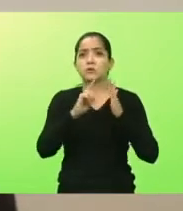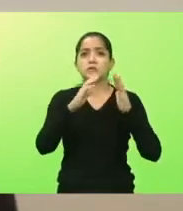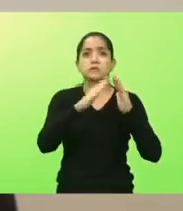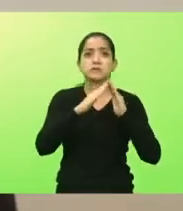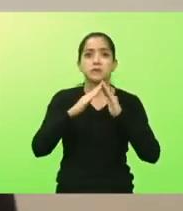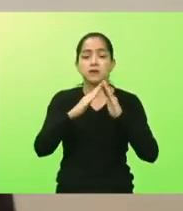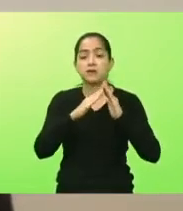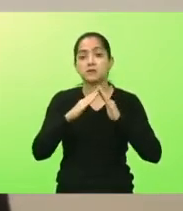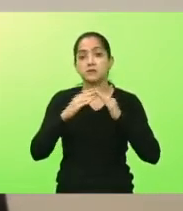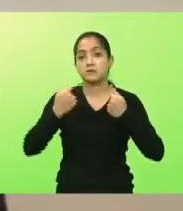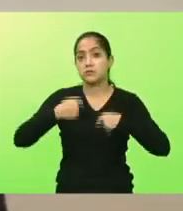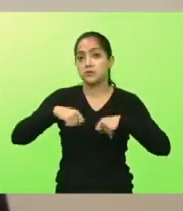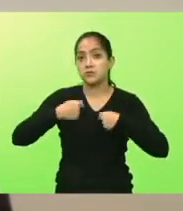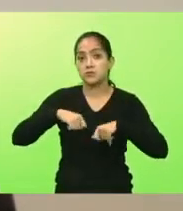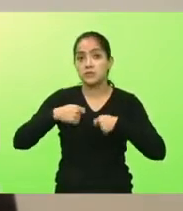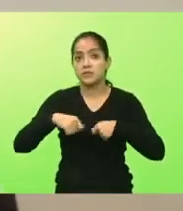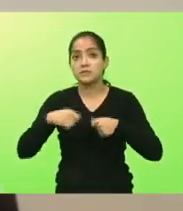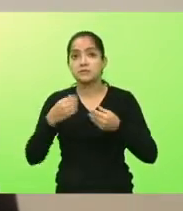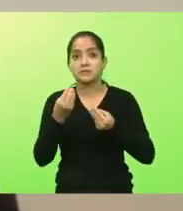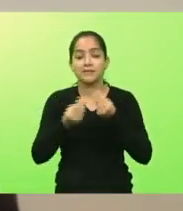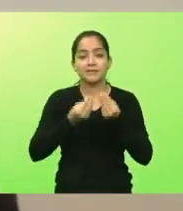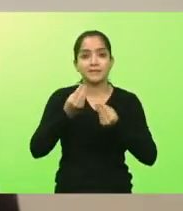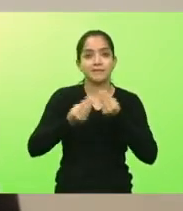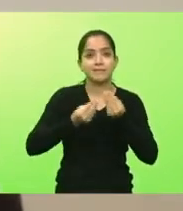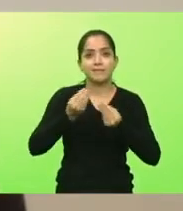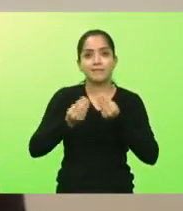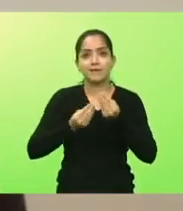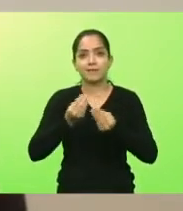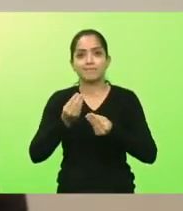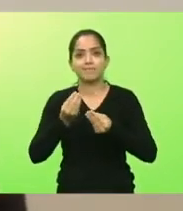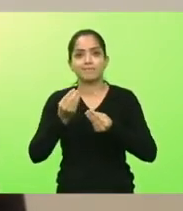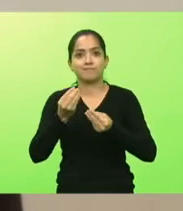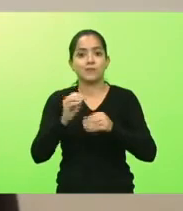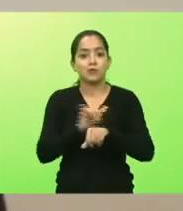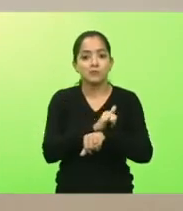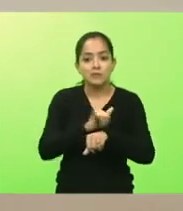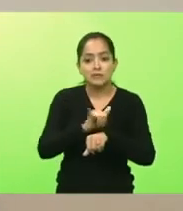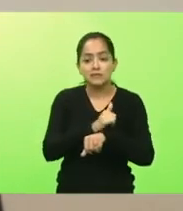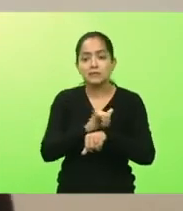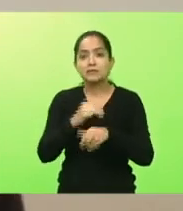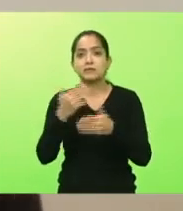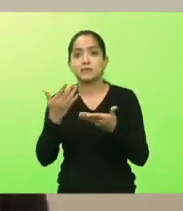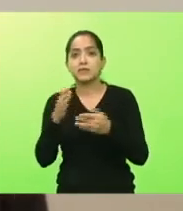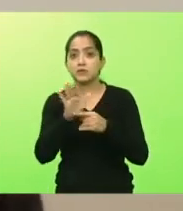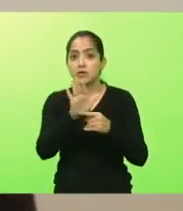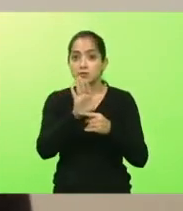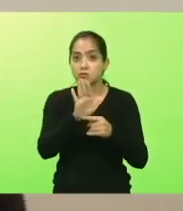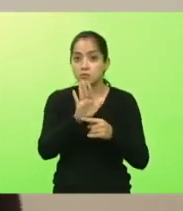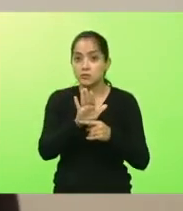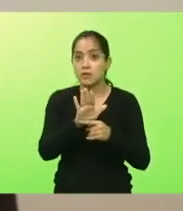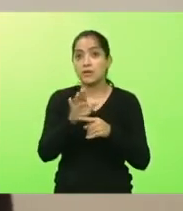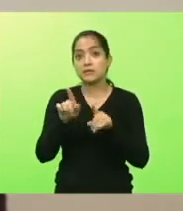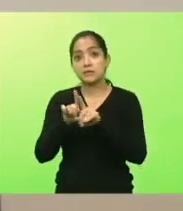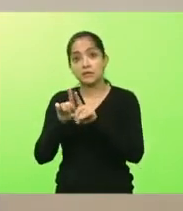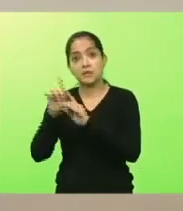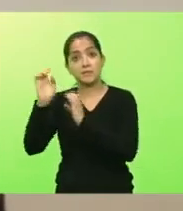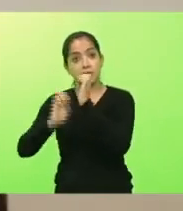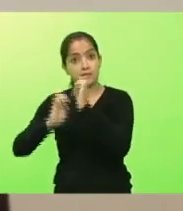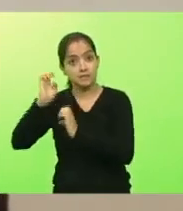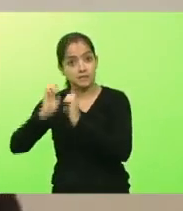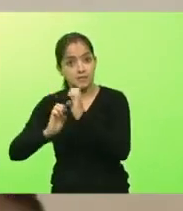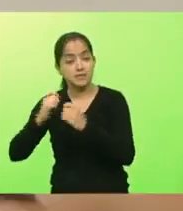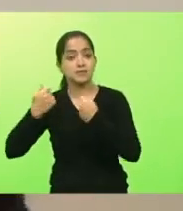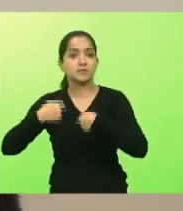nós precisamos arrumar uma forma mais ágil de colocar crédito para as empresas que estão precisando para